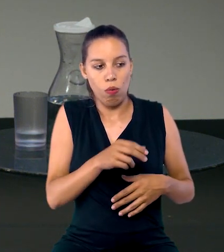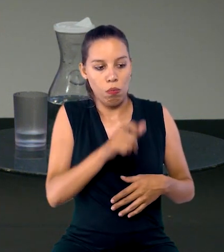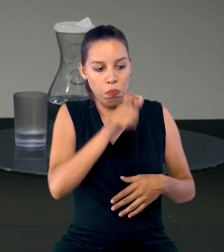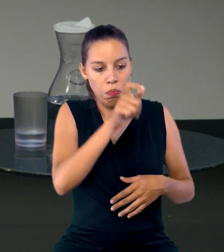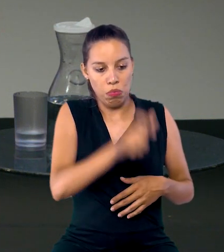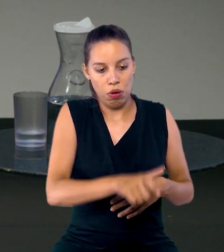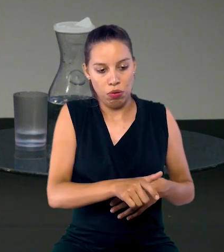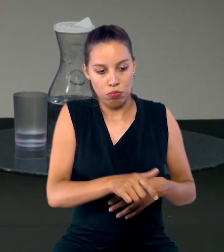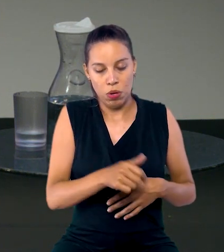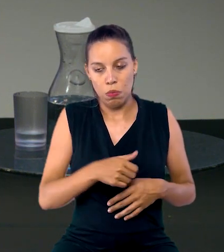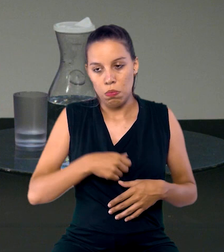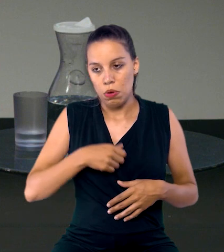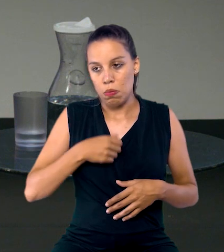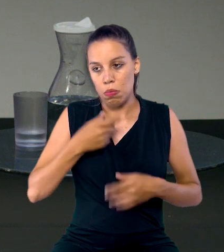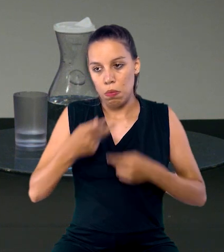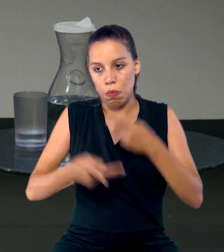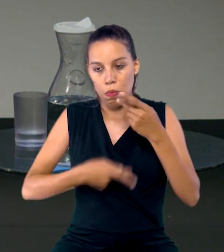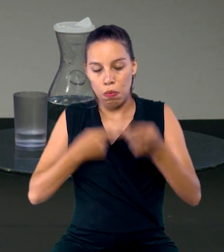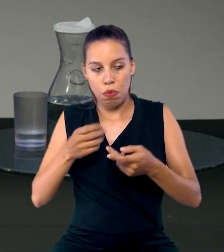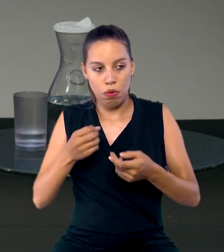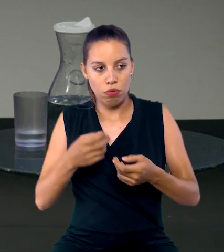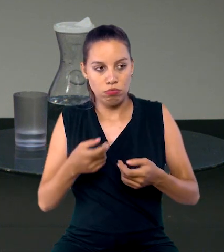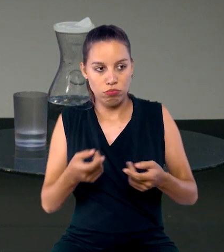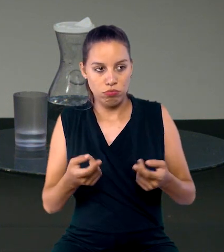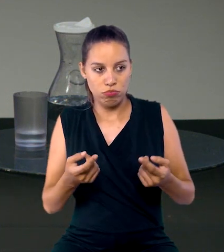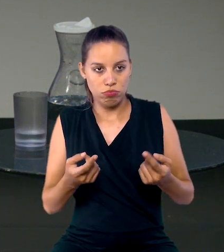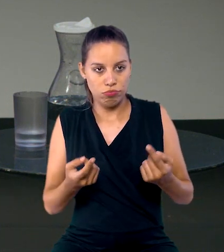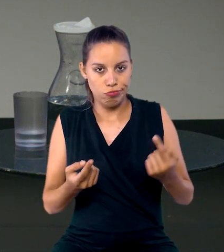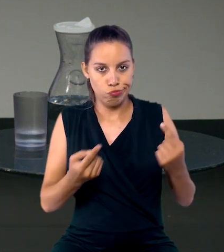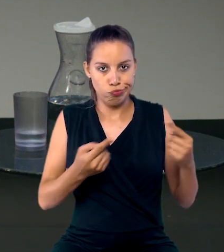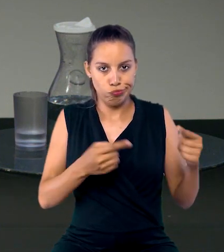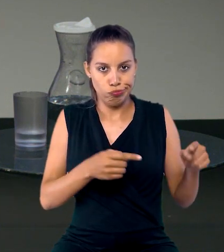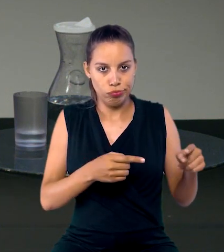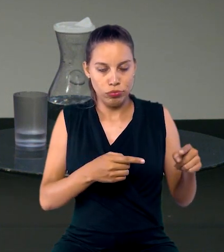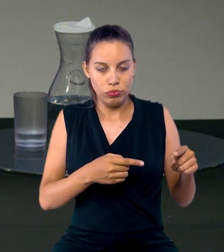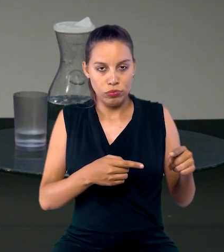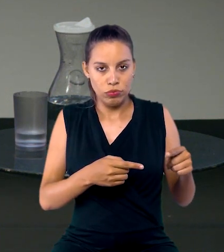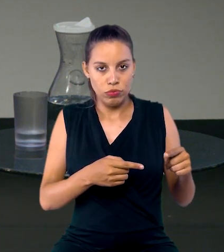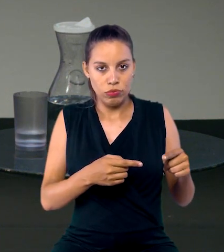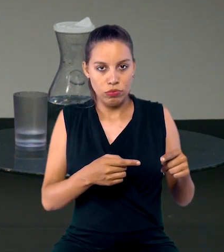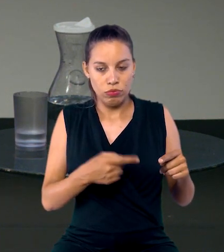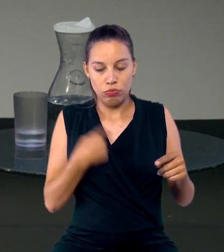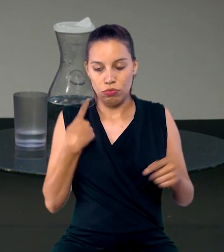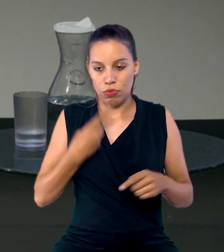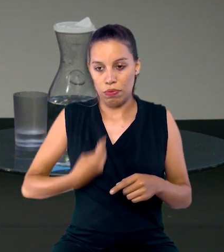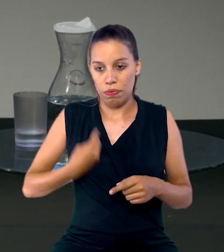o algoz, e a gente está vivendo mais do que nunca,